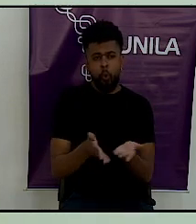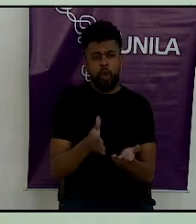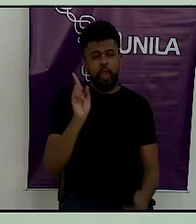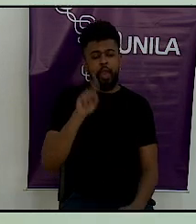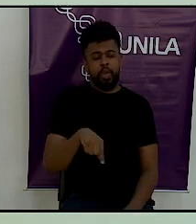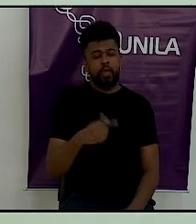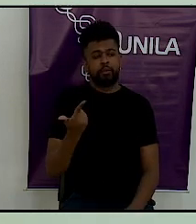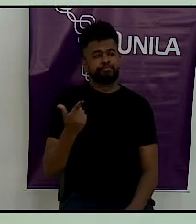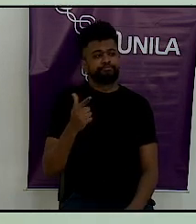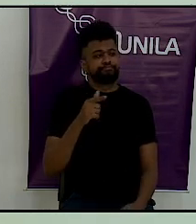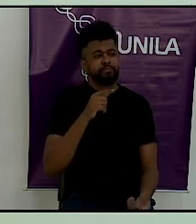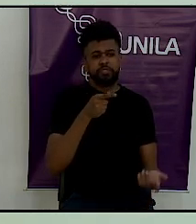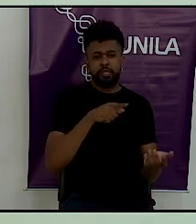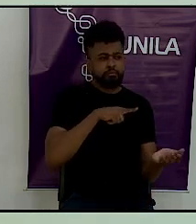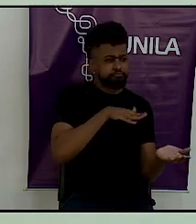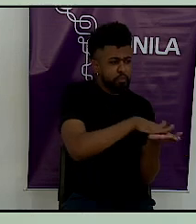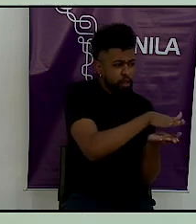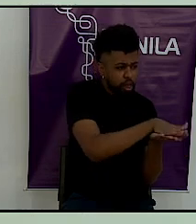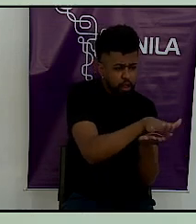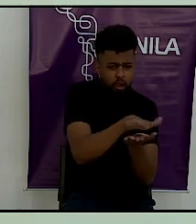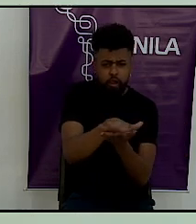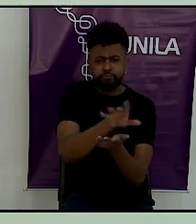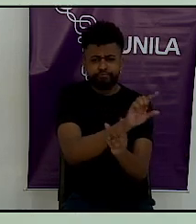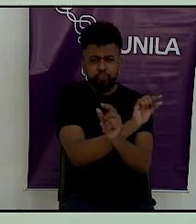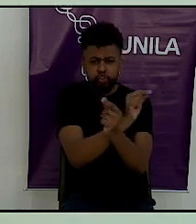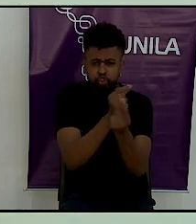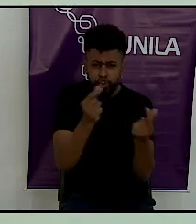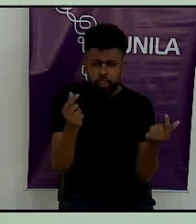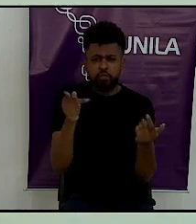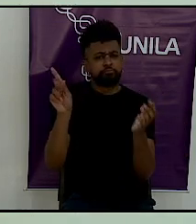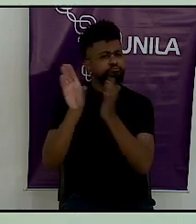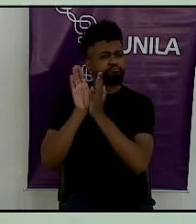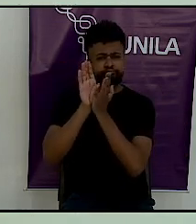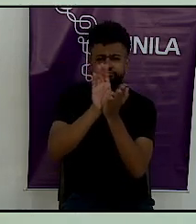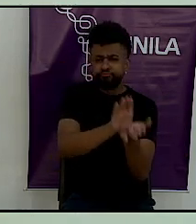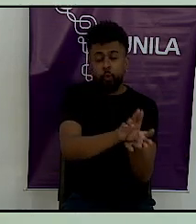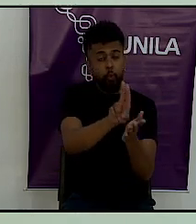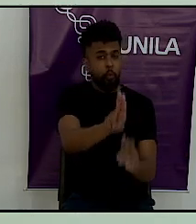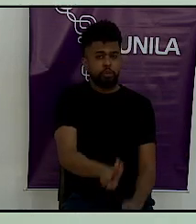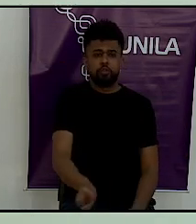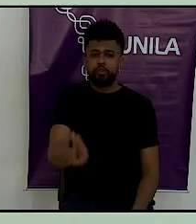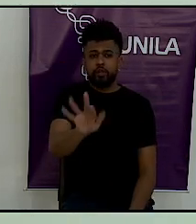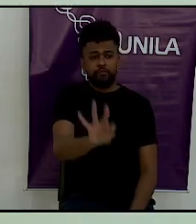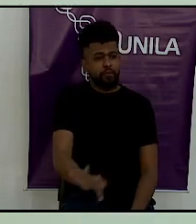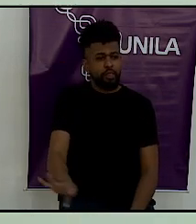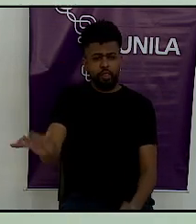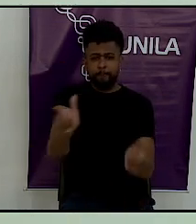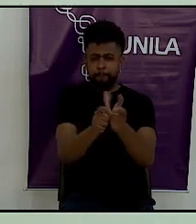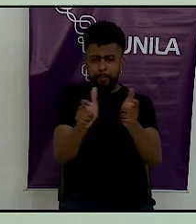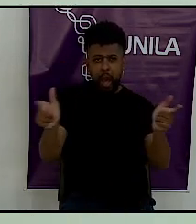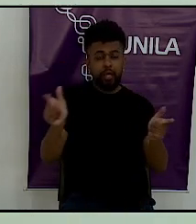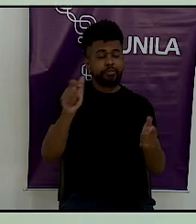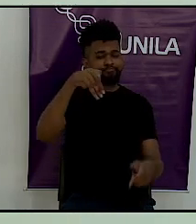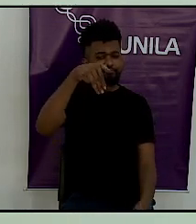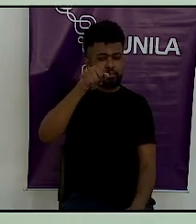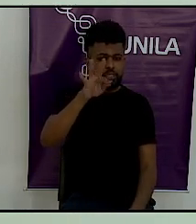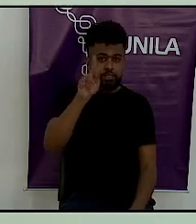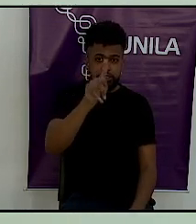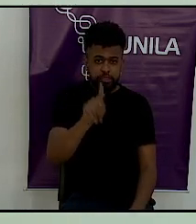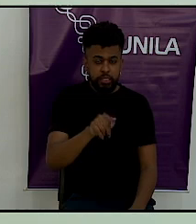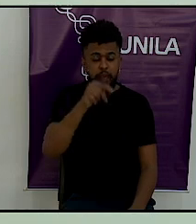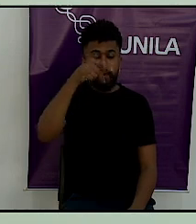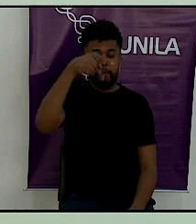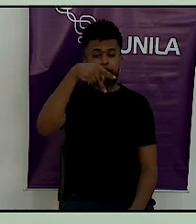que distribui a maior parte dos recursos de custeio e investimento para as universidades federais. A matriz do